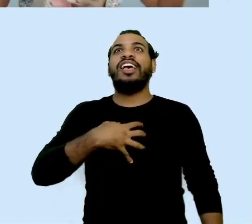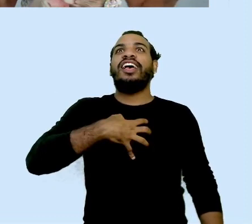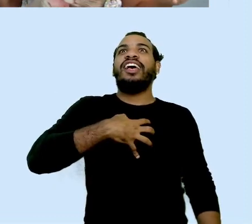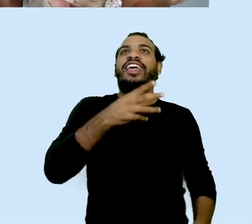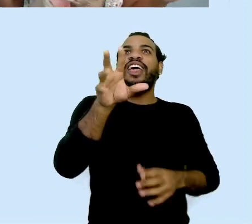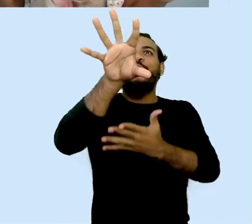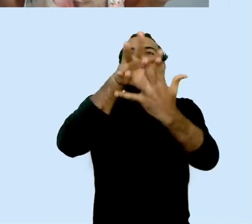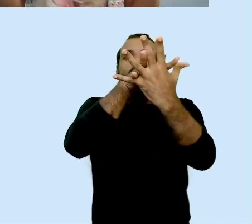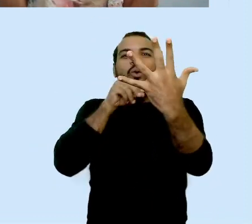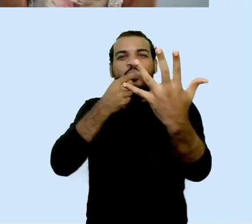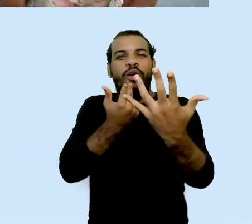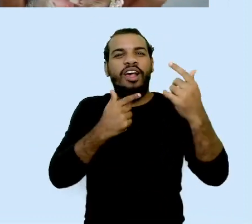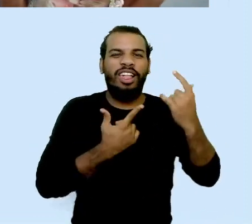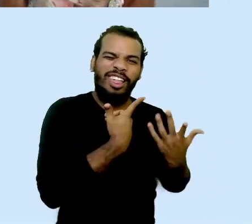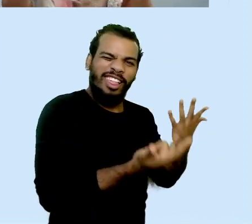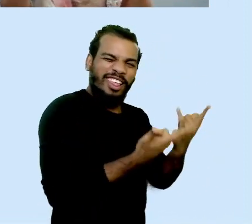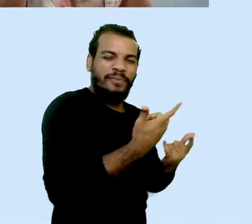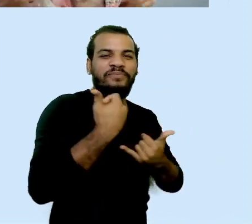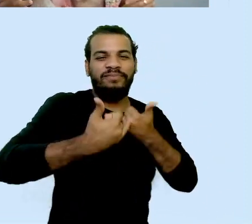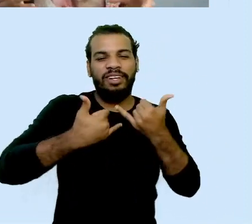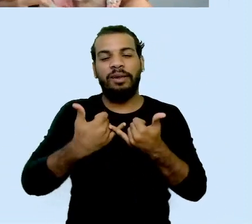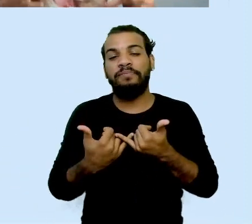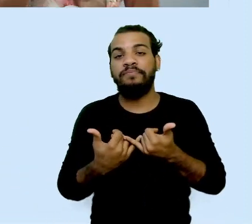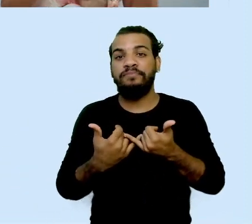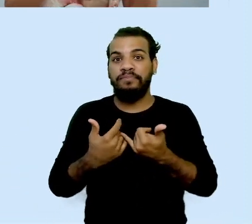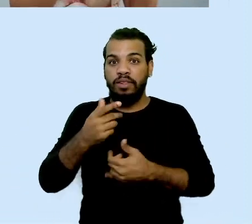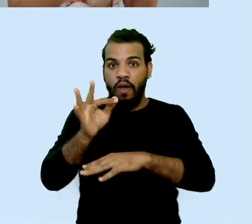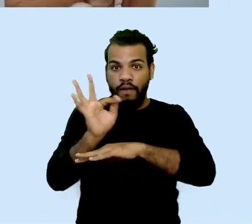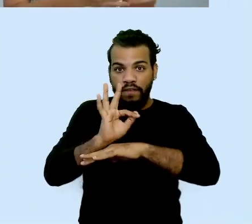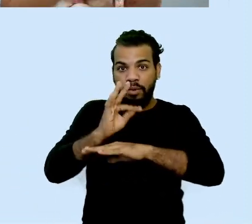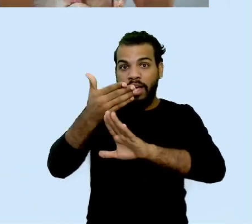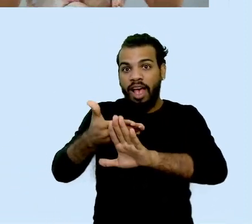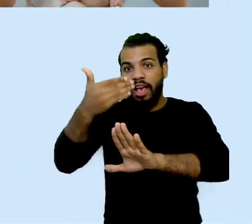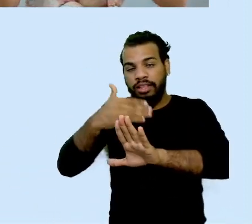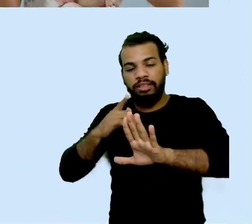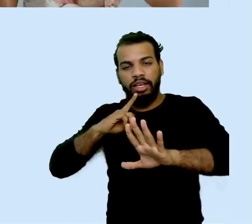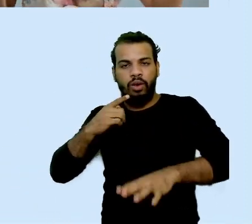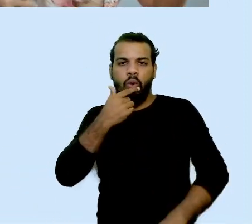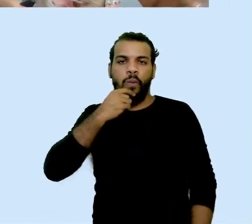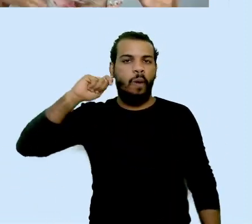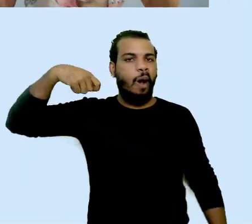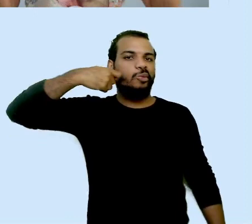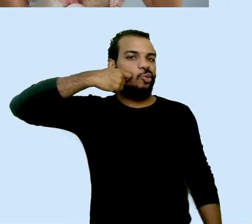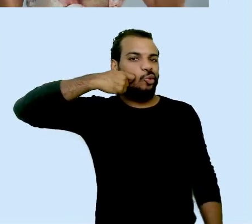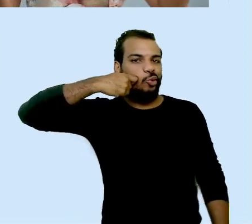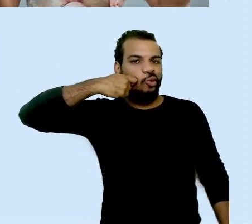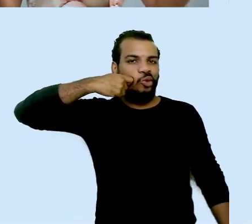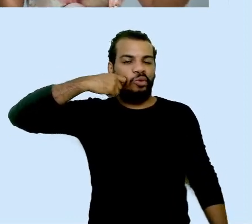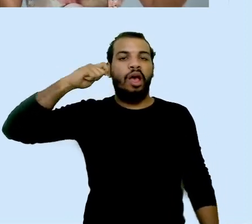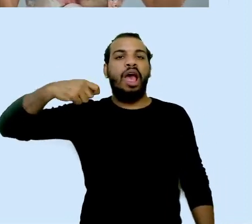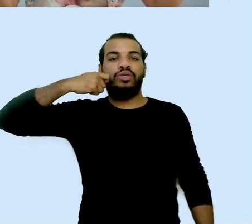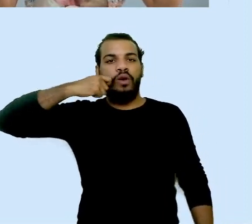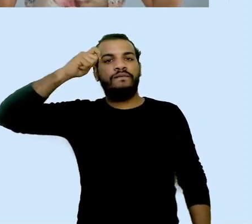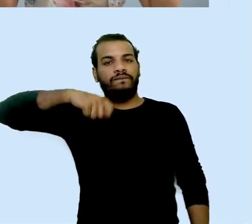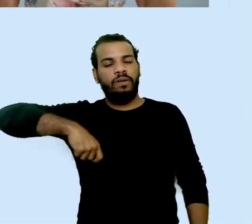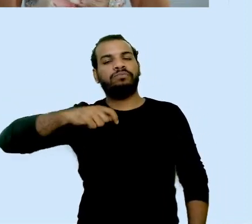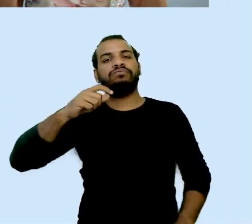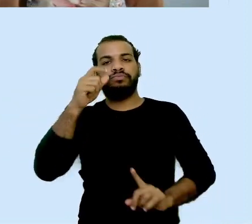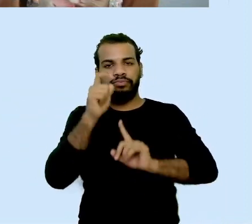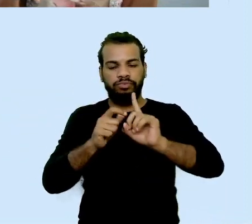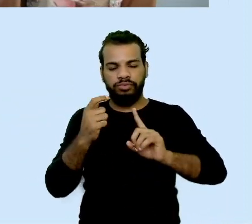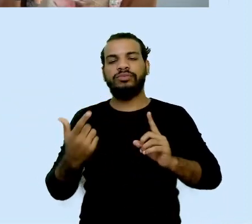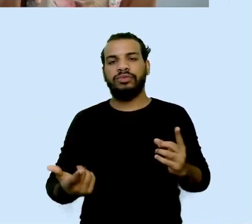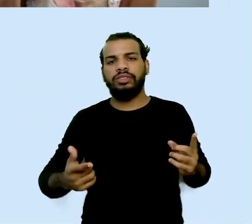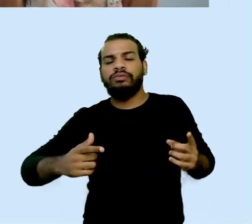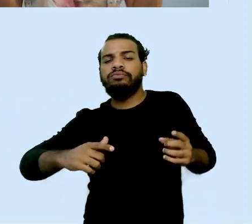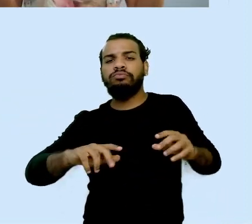subir nas paredes. Mas para aquele filme ser produzido, existe um ator que fez o personagem e tal, mas existem ali elementos